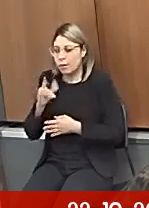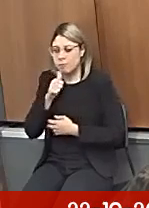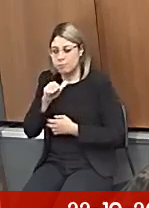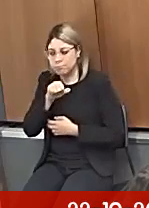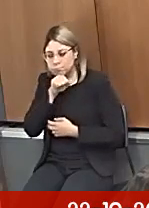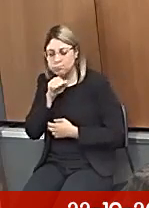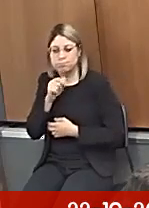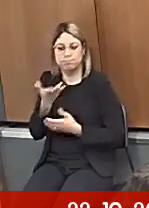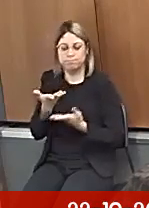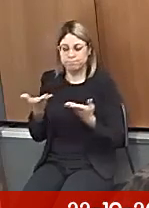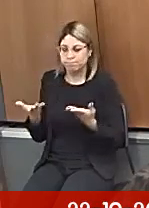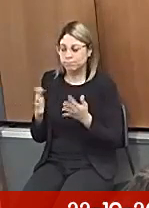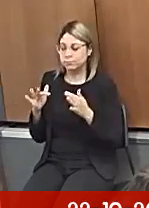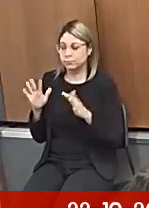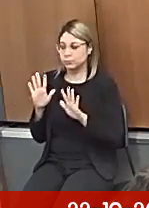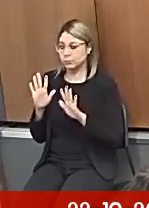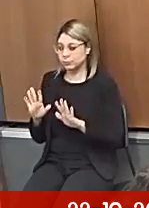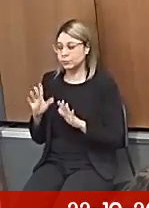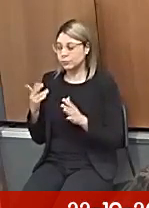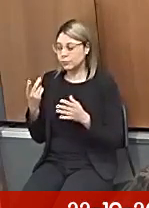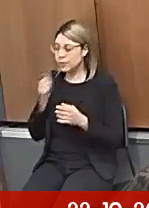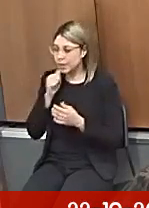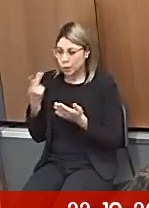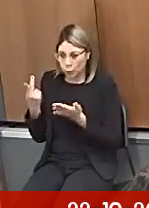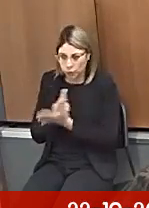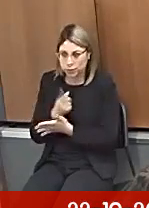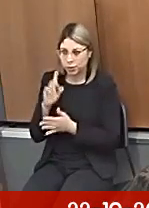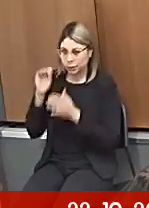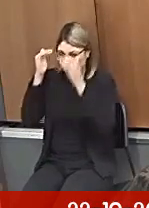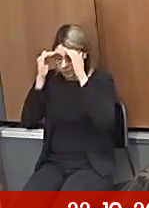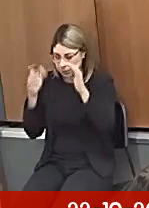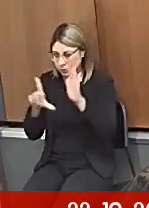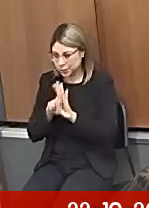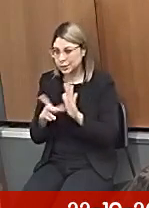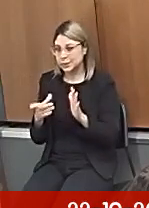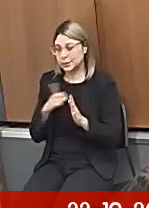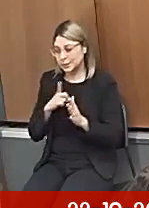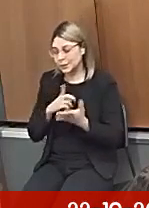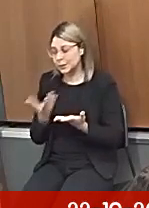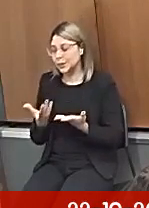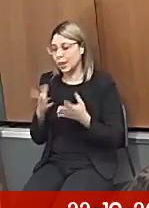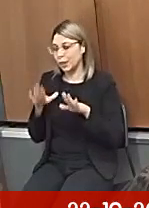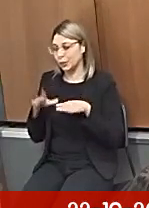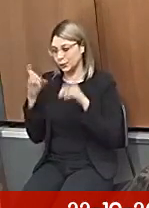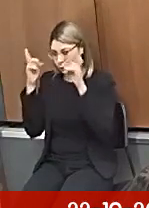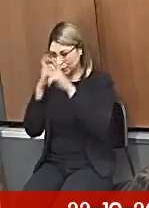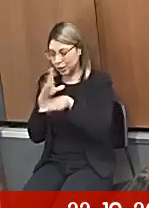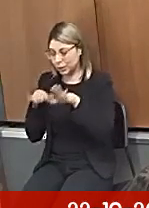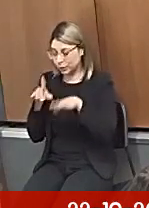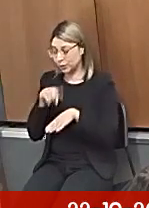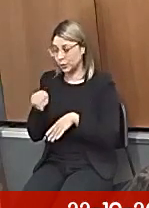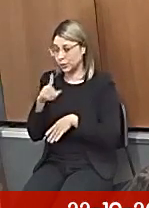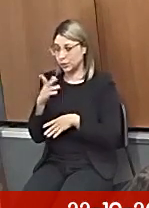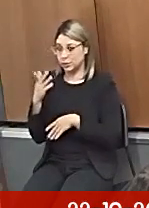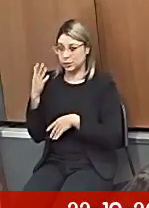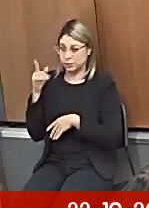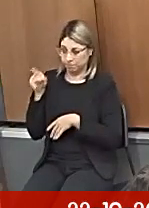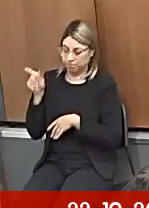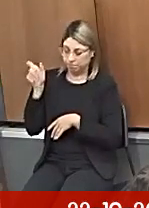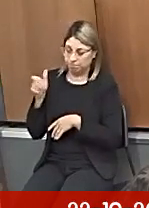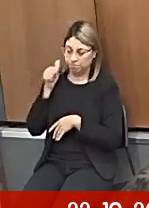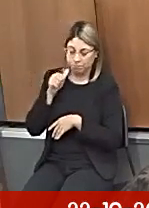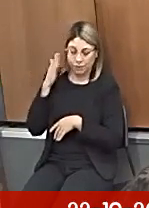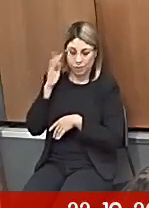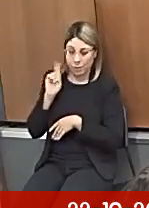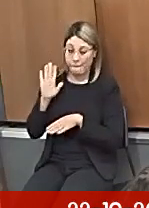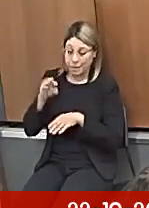essa questão que realmente, na realidade, ela não se concretiza, há essas negativas, sim. Às vezes não chega ao seu conhecimento da forma como ocorre,